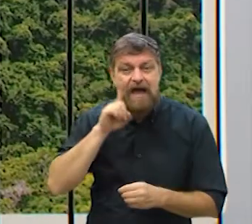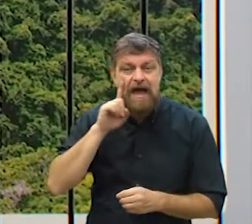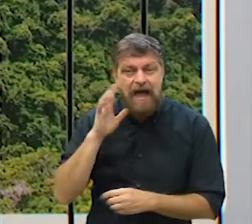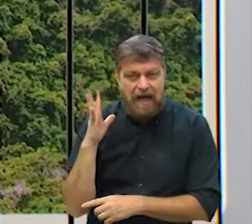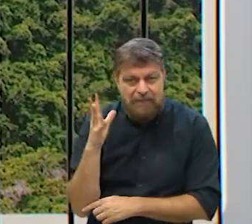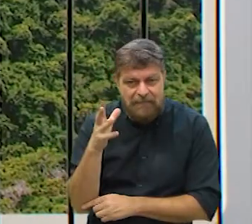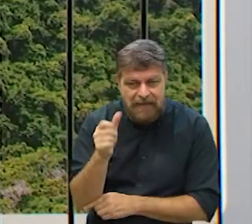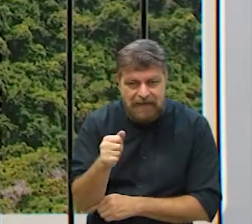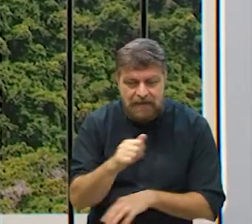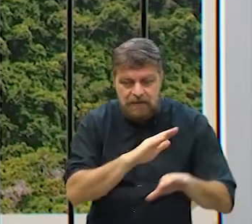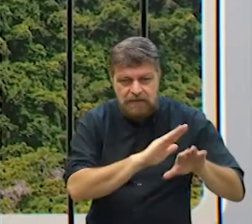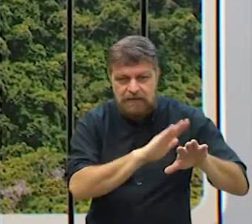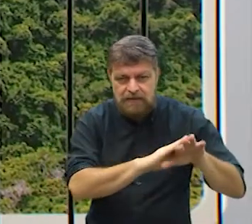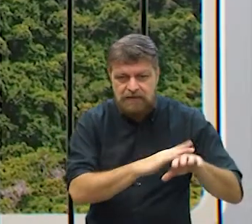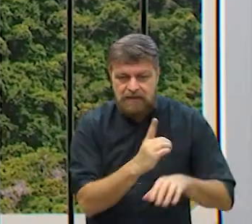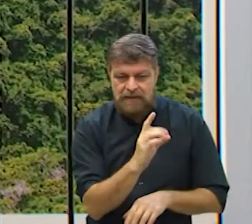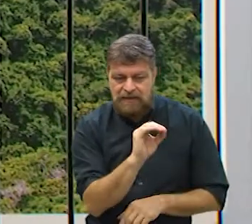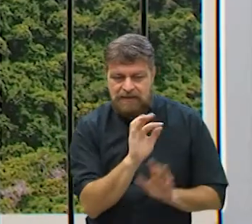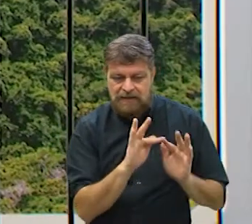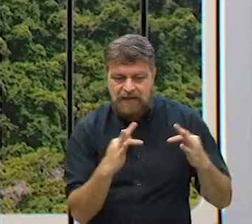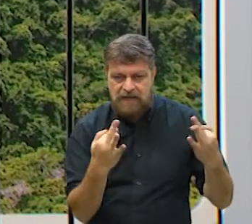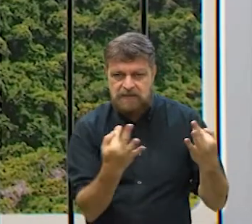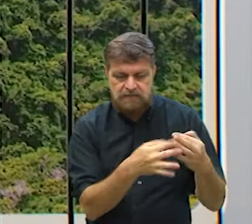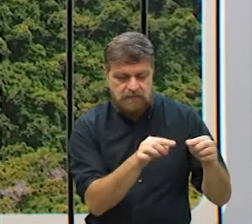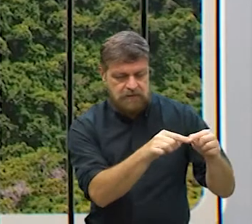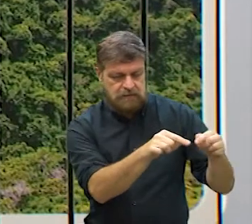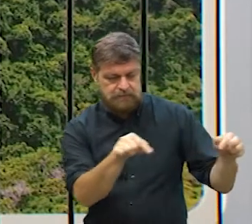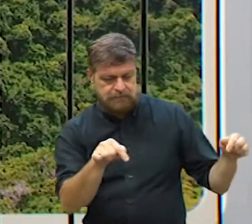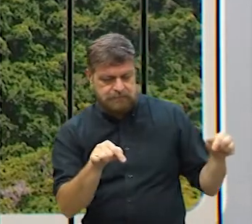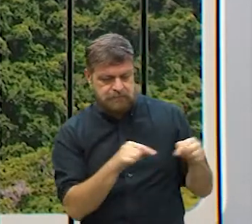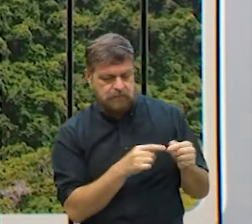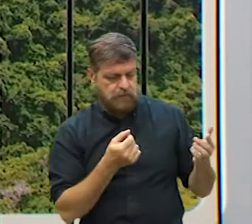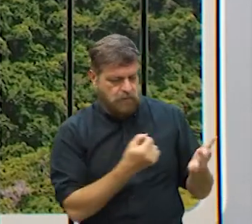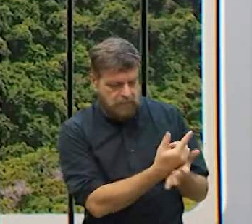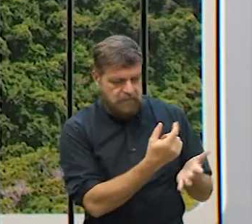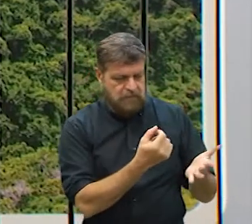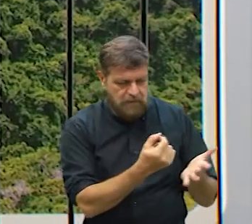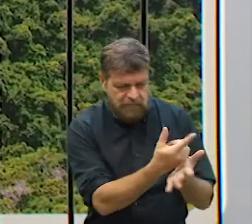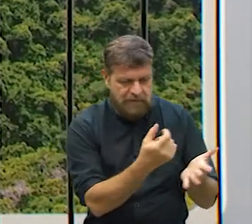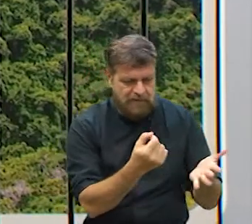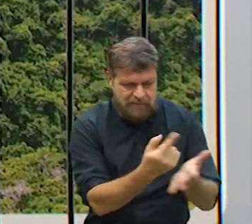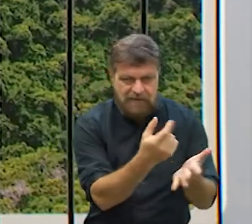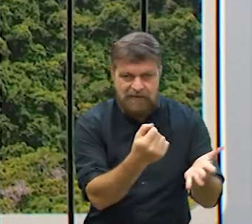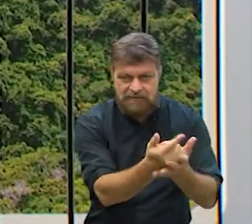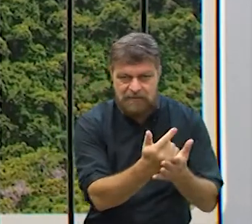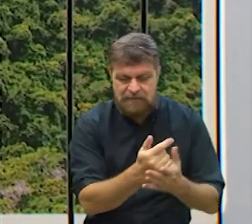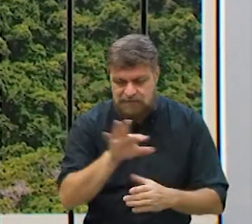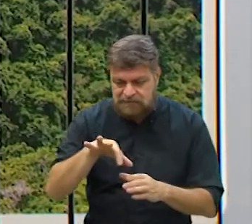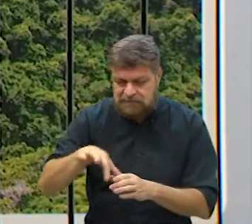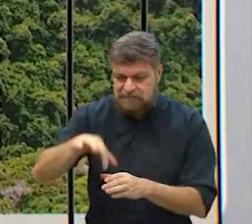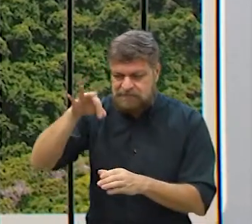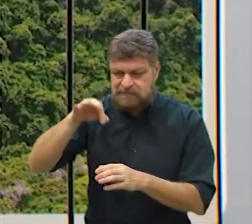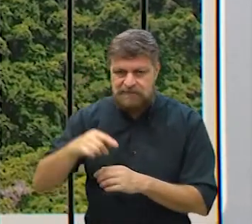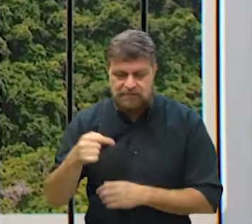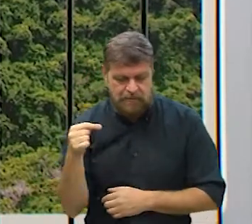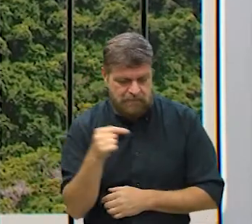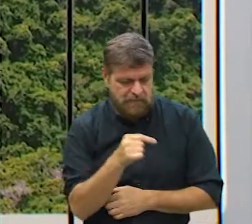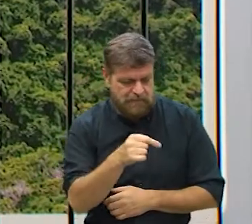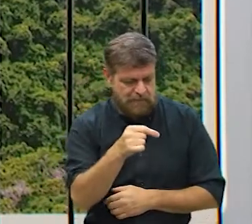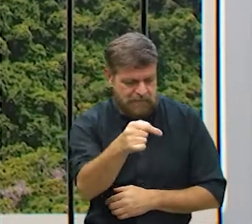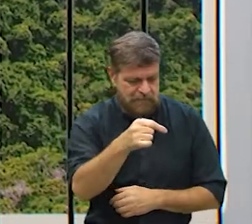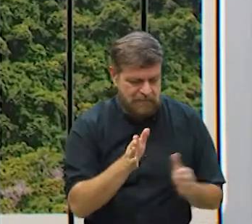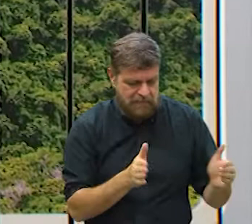Então, 10 famílias compravam 10 lotes, sorteavam entre eles. Isso